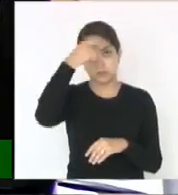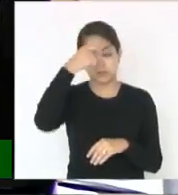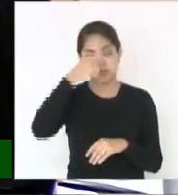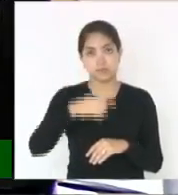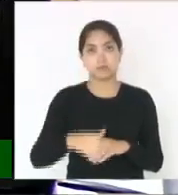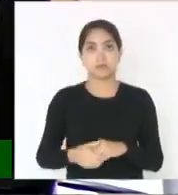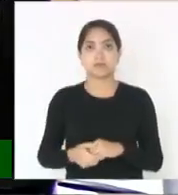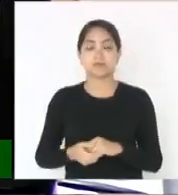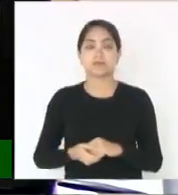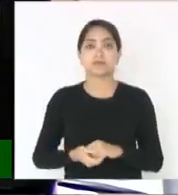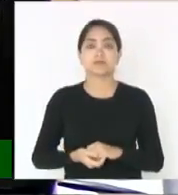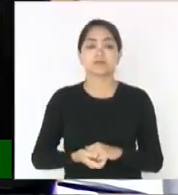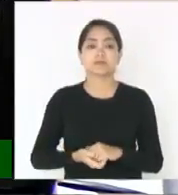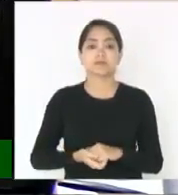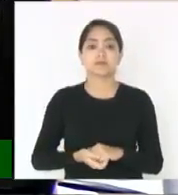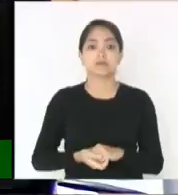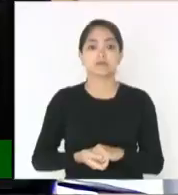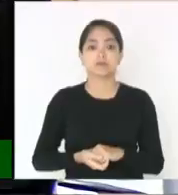palavra.